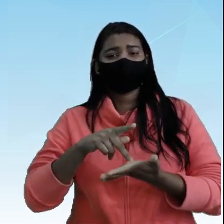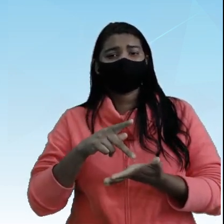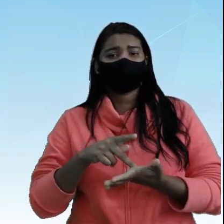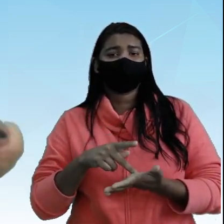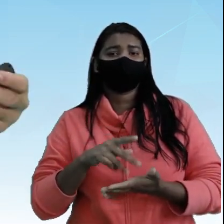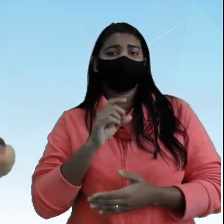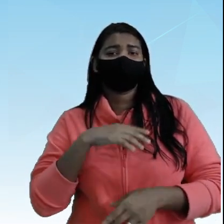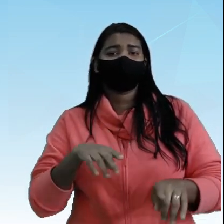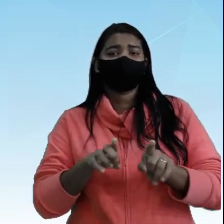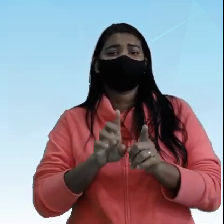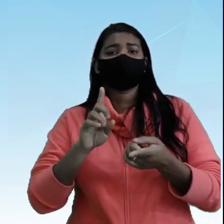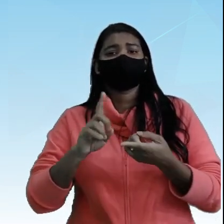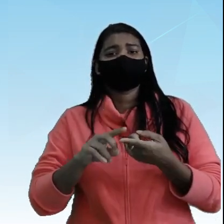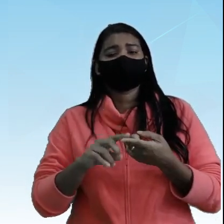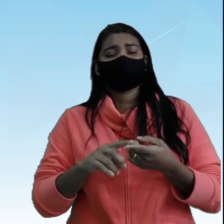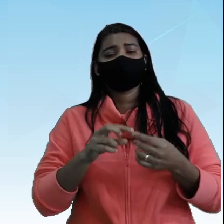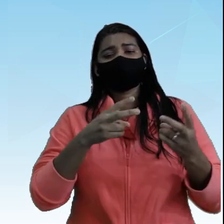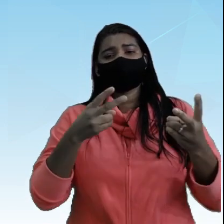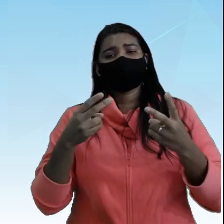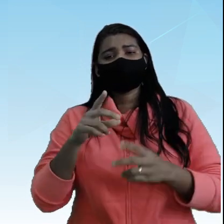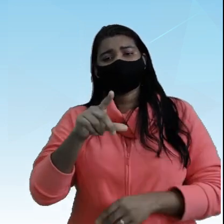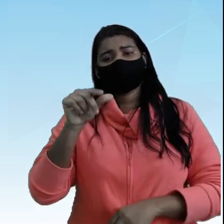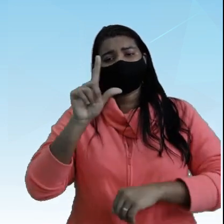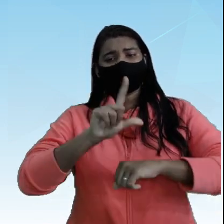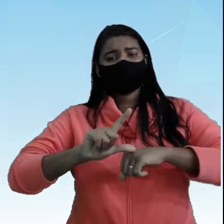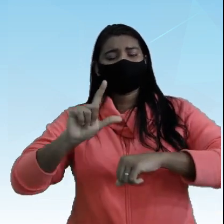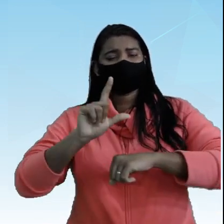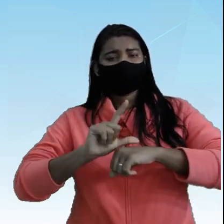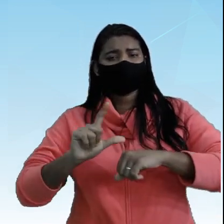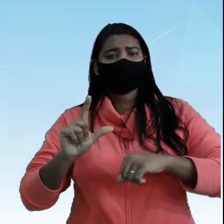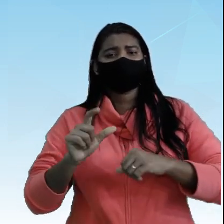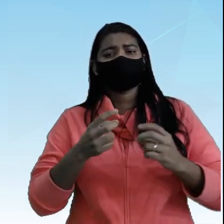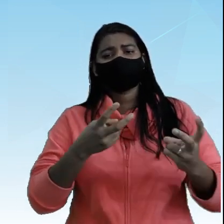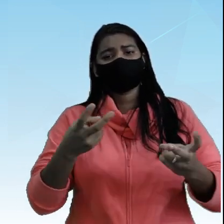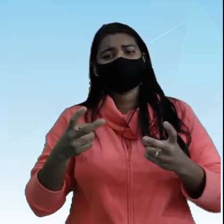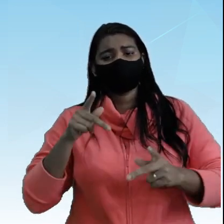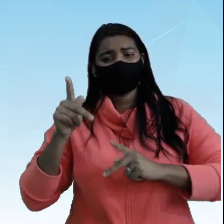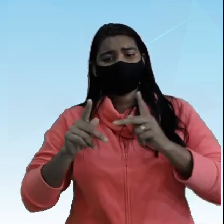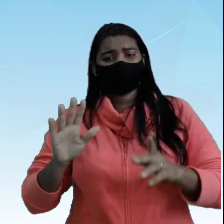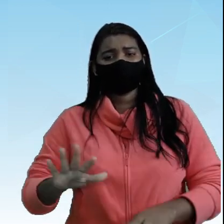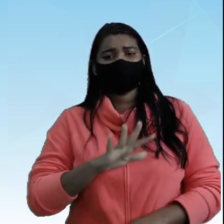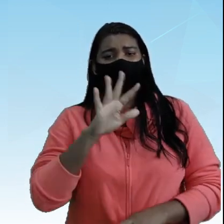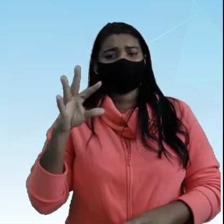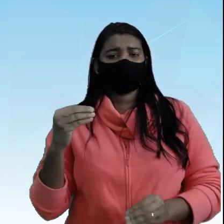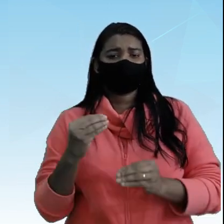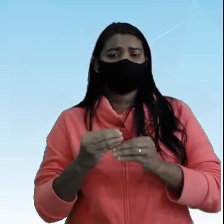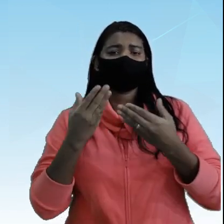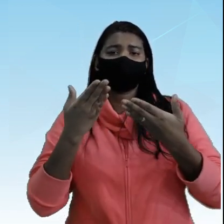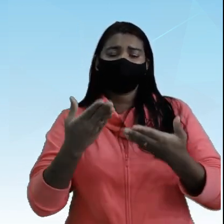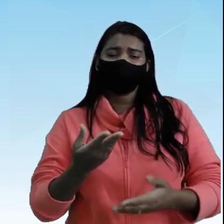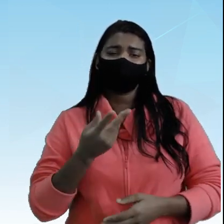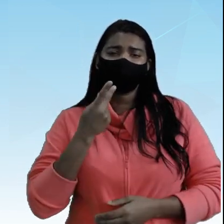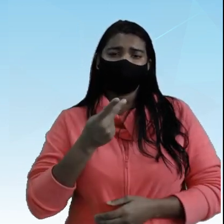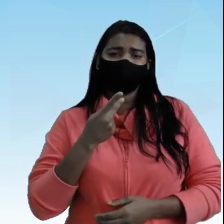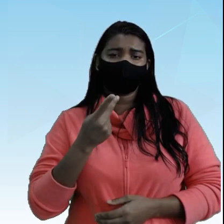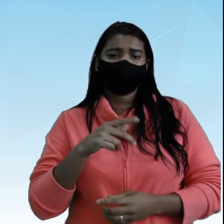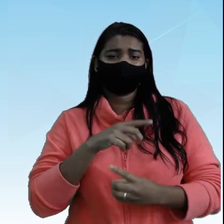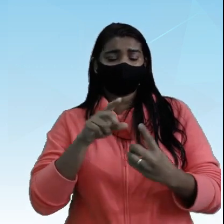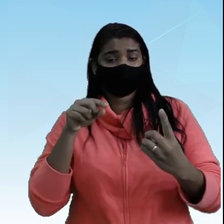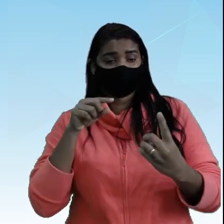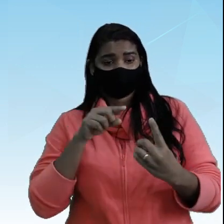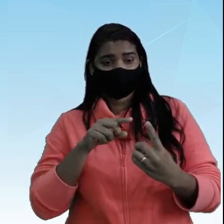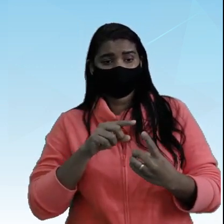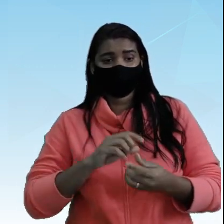erro. Então, observar a escolha lexical, observar o público a quem você está falando, a